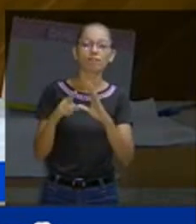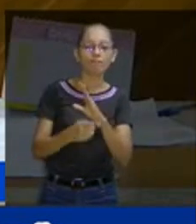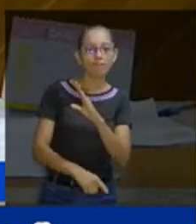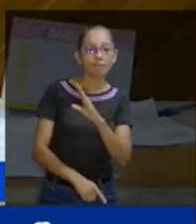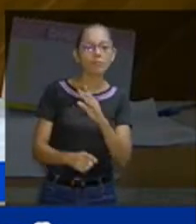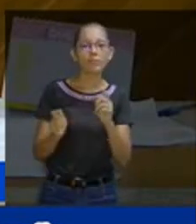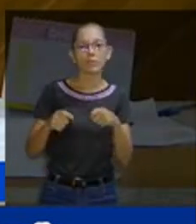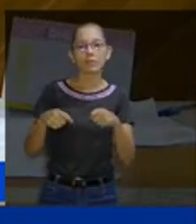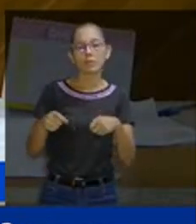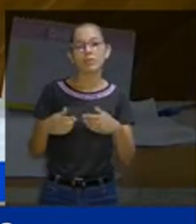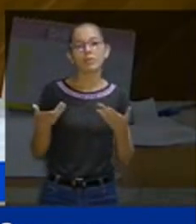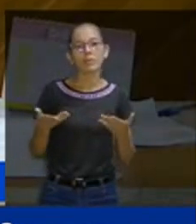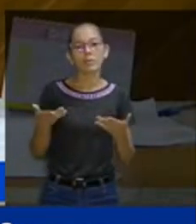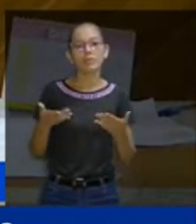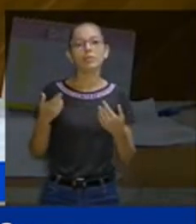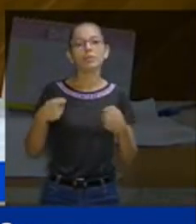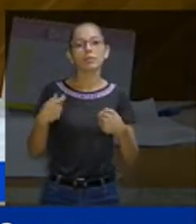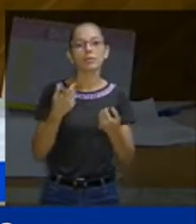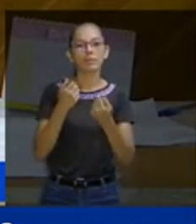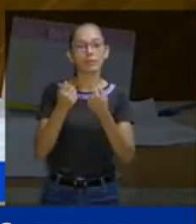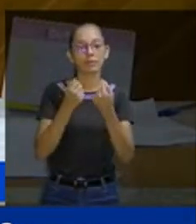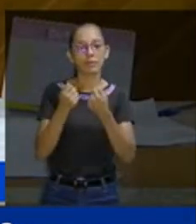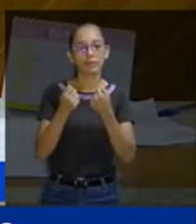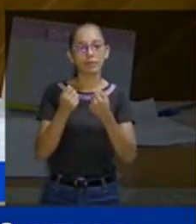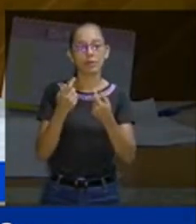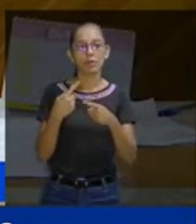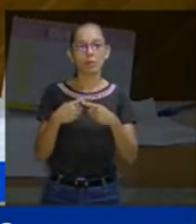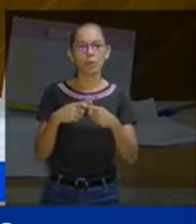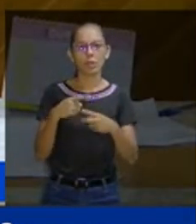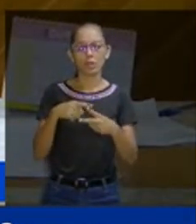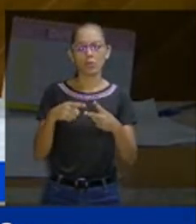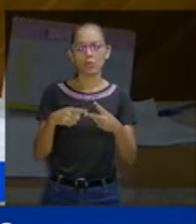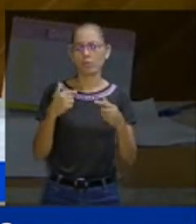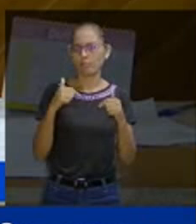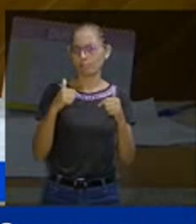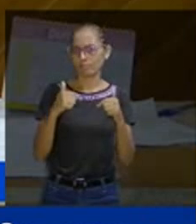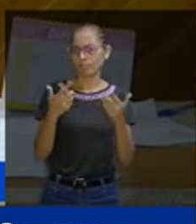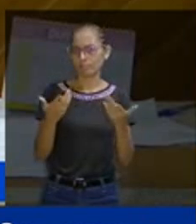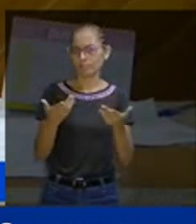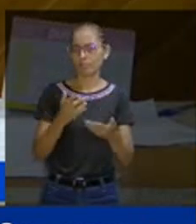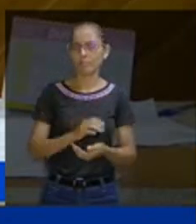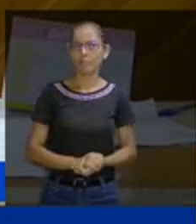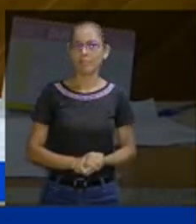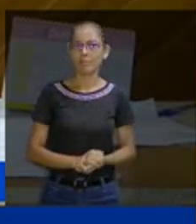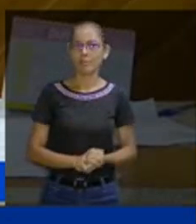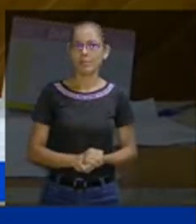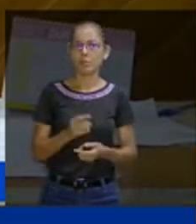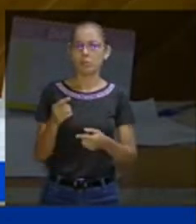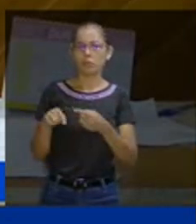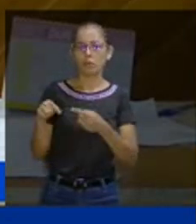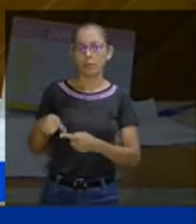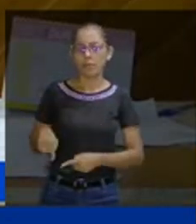que são duas funções, elas não são incompatíveis, mas elas são desumanas.